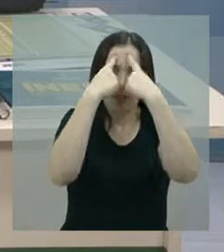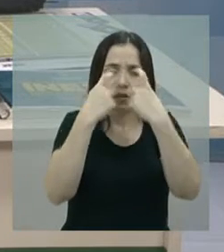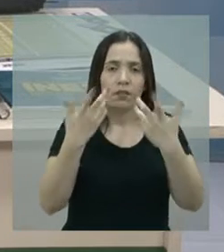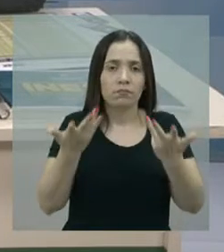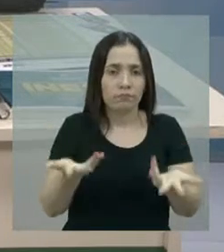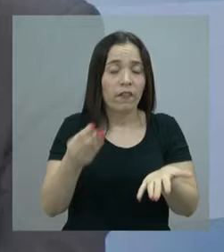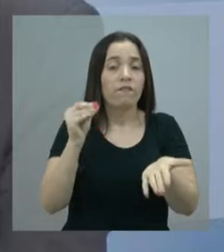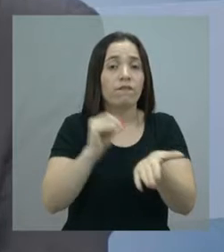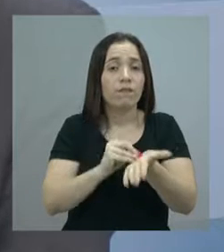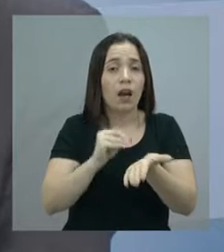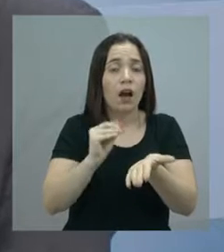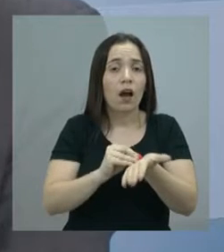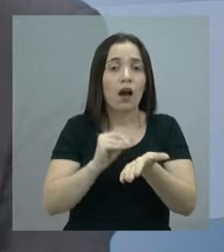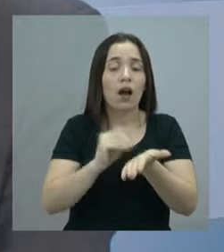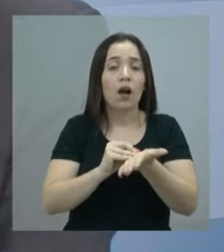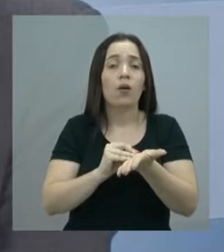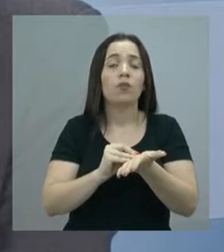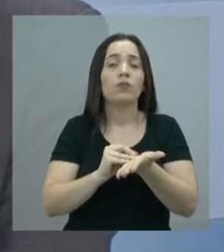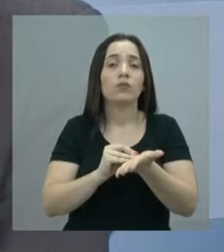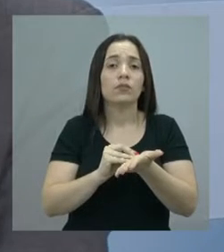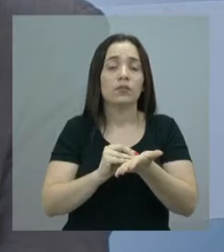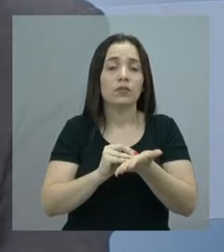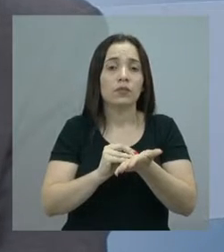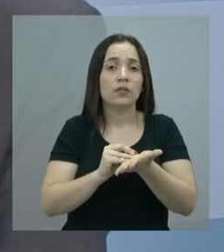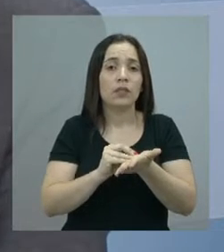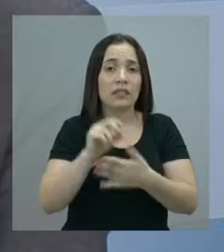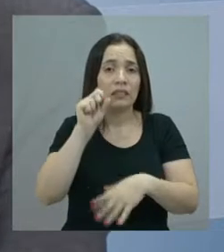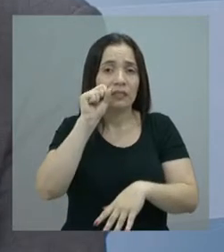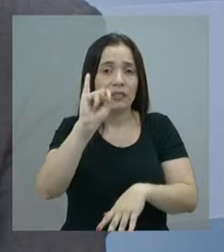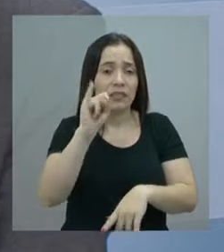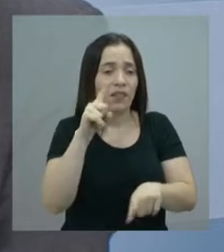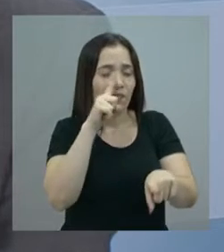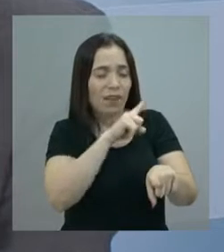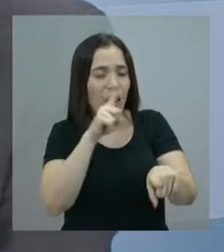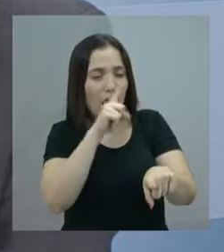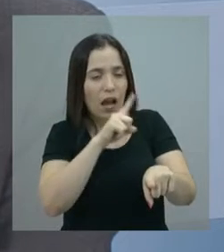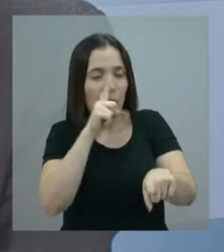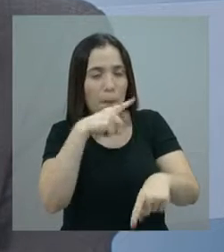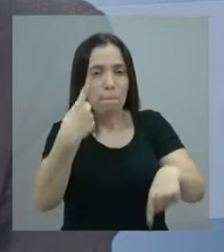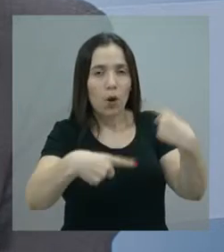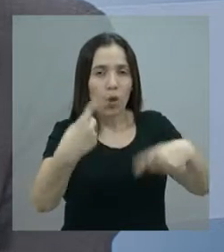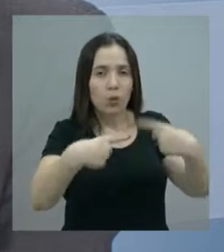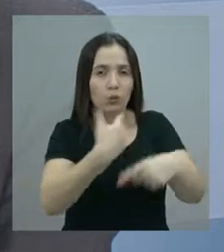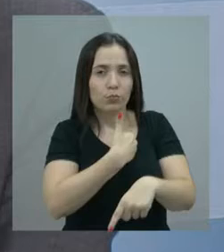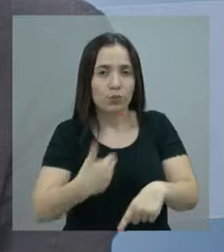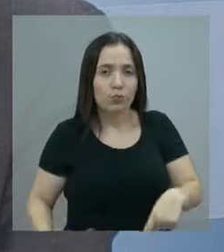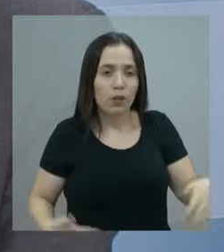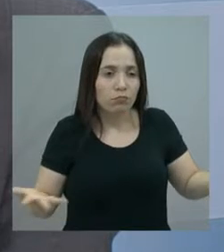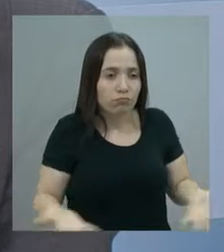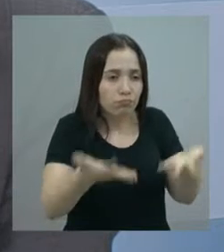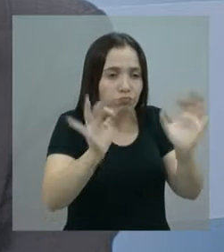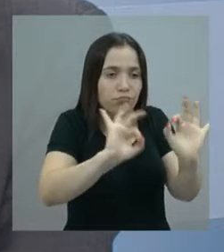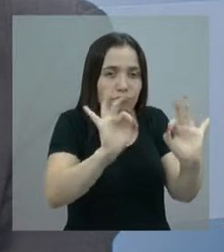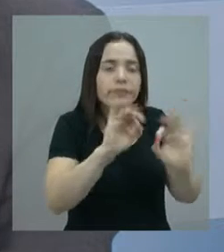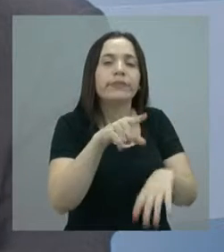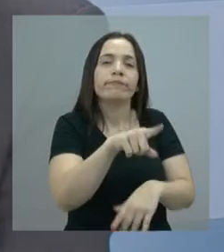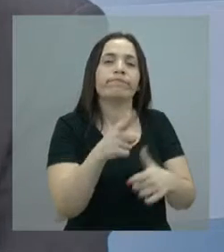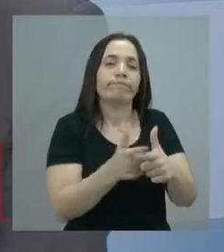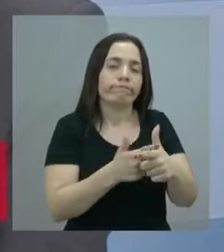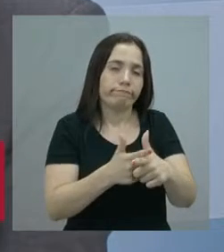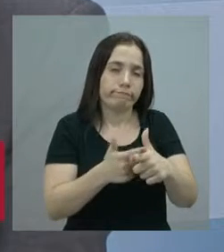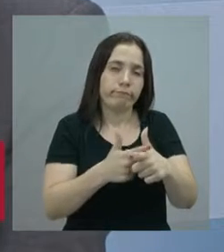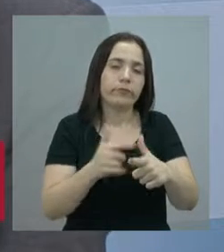Aonde falta o Estado, você tem sempre uma deficiência na oferta de serviço, né? E aí